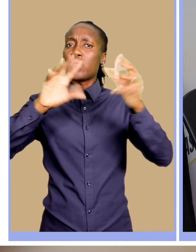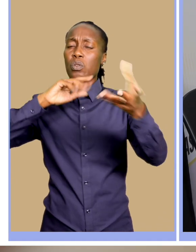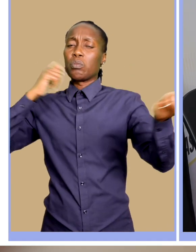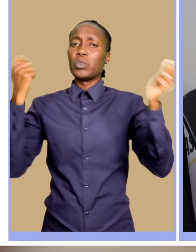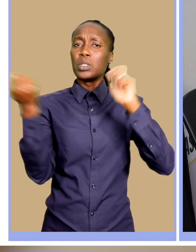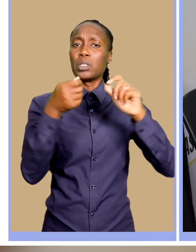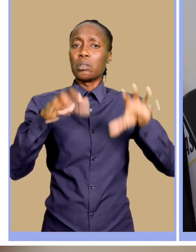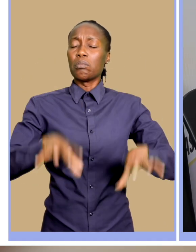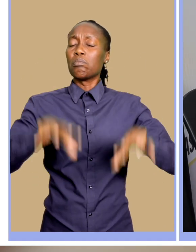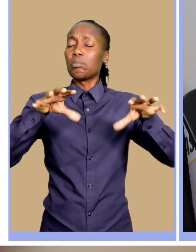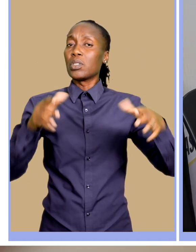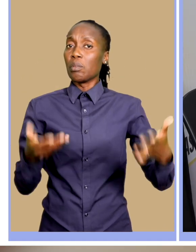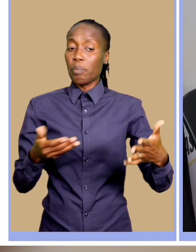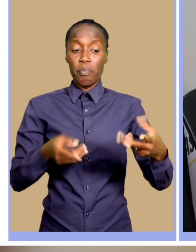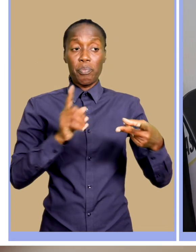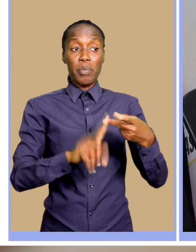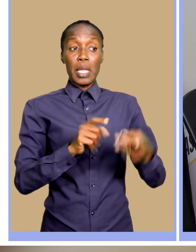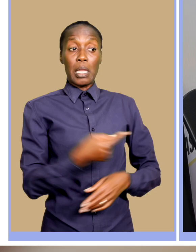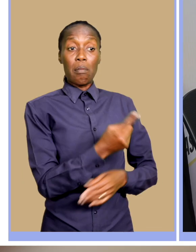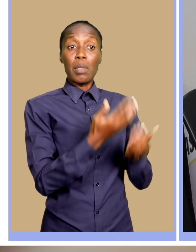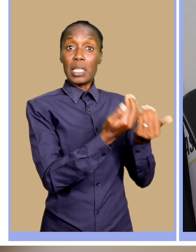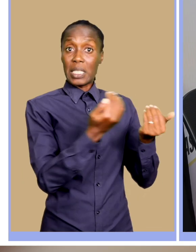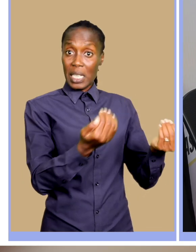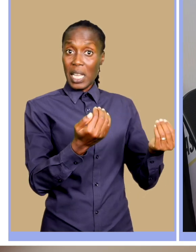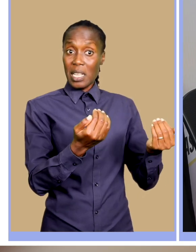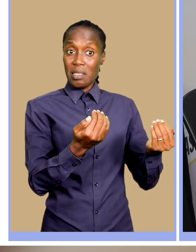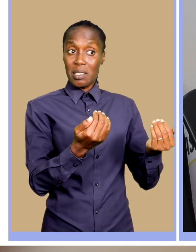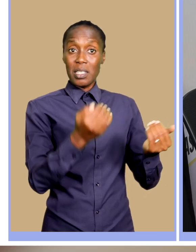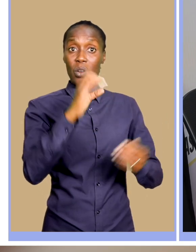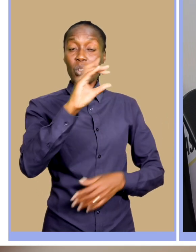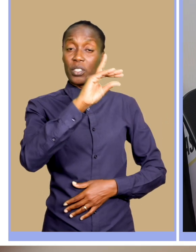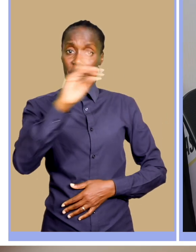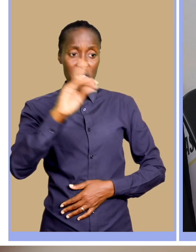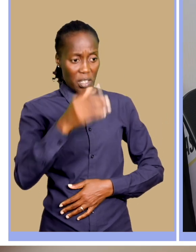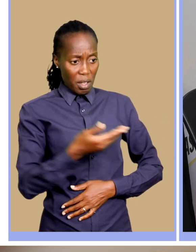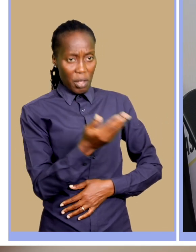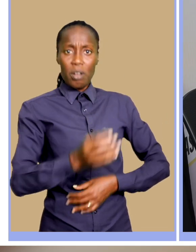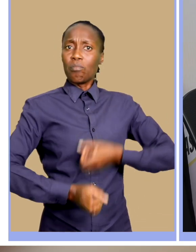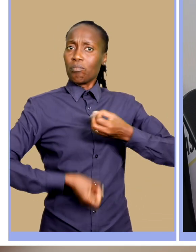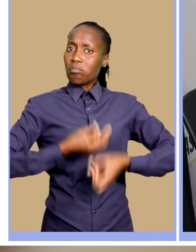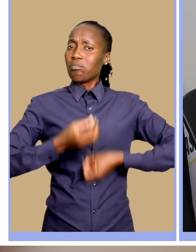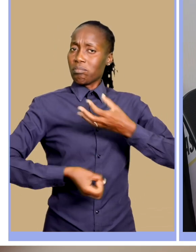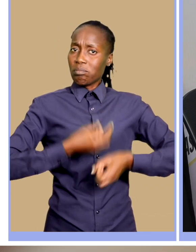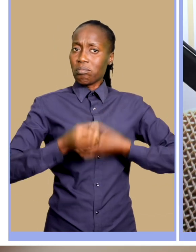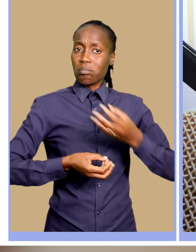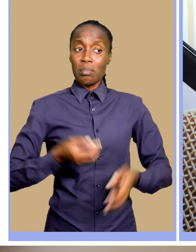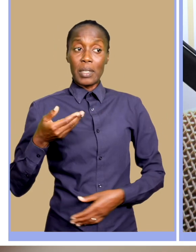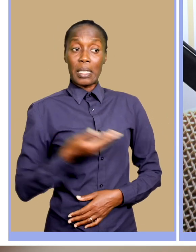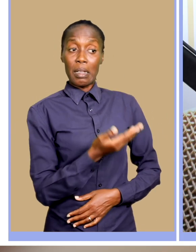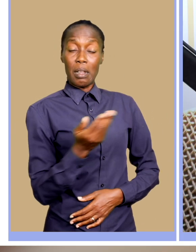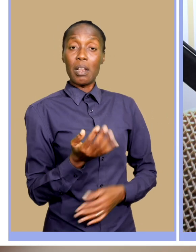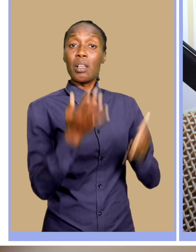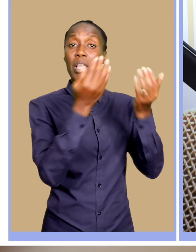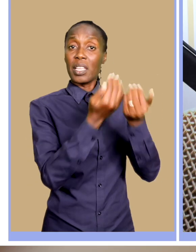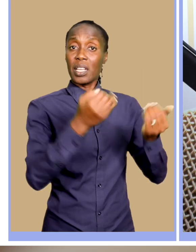eram crianças comuns, eram crianças com deficiência. Então, para além delas serem crianças, eram crianças